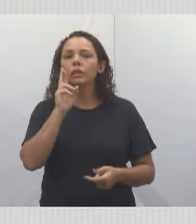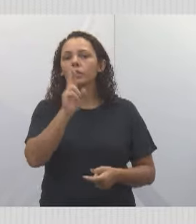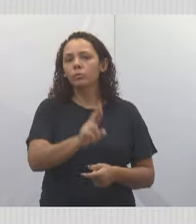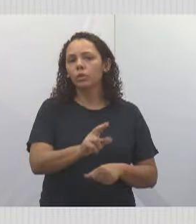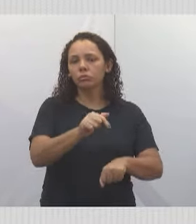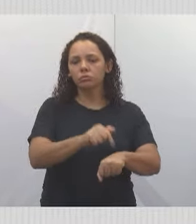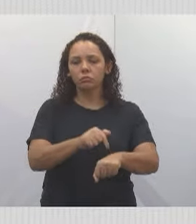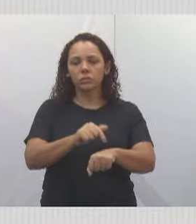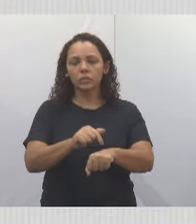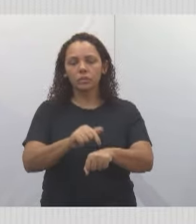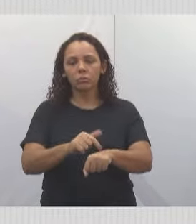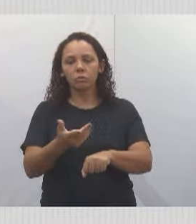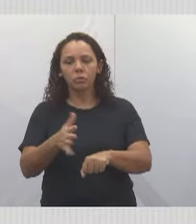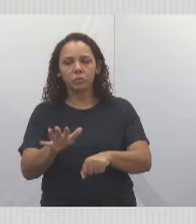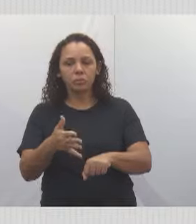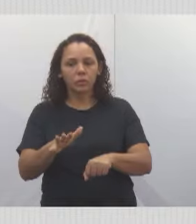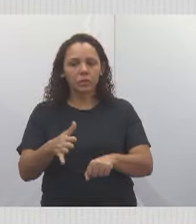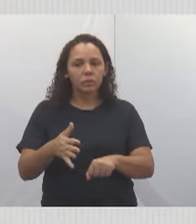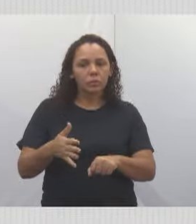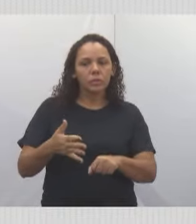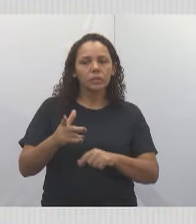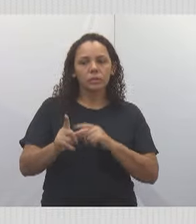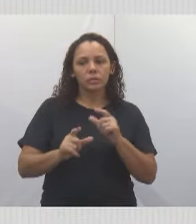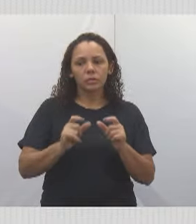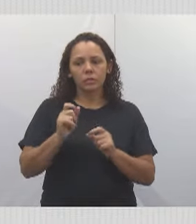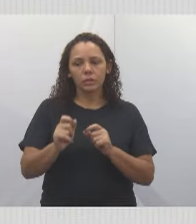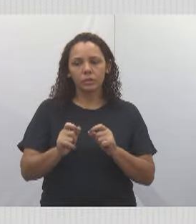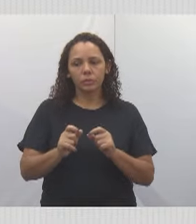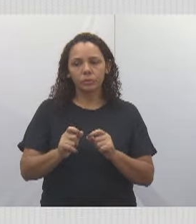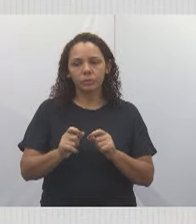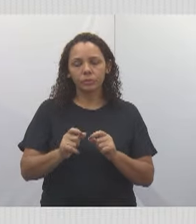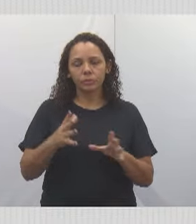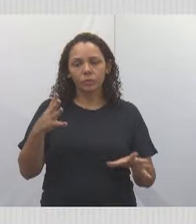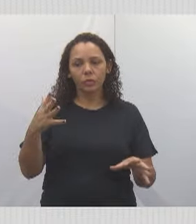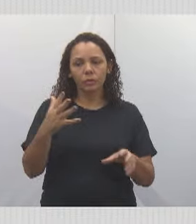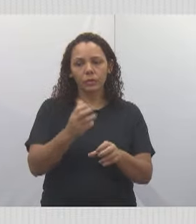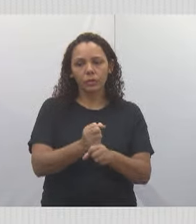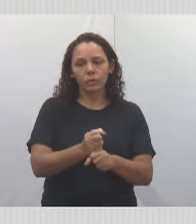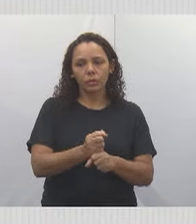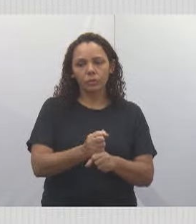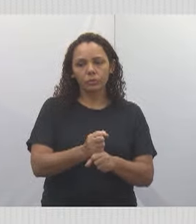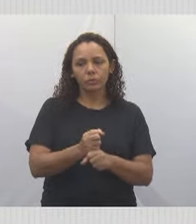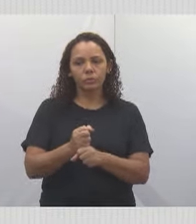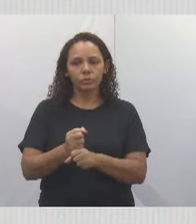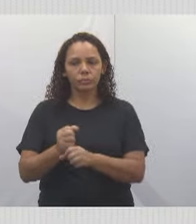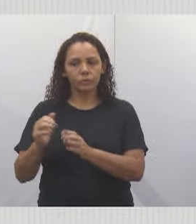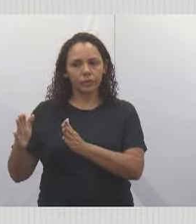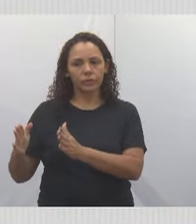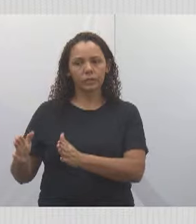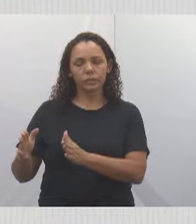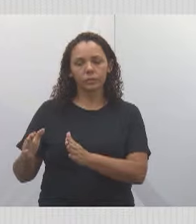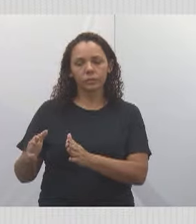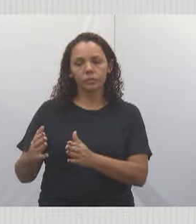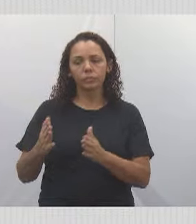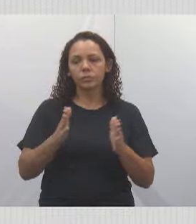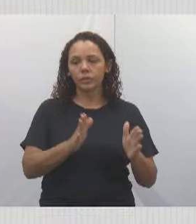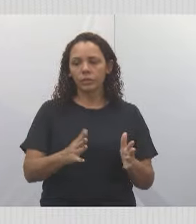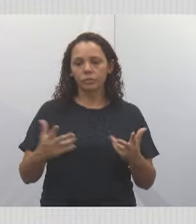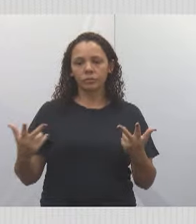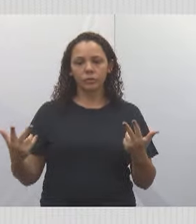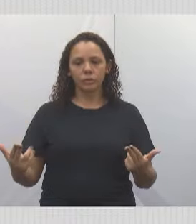da ambulância e a chegada no local de ocorrência. Tivemos um total em 24, no segundo quadrimestre, o mesmo de 23,